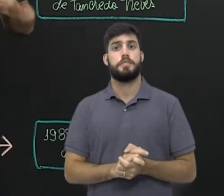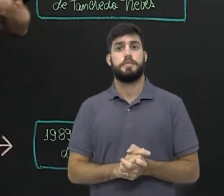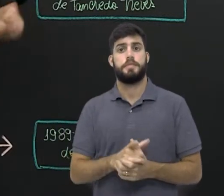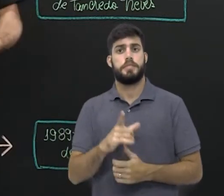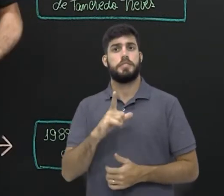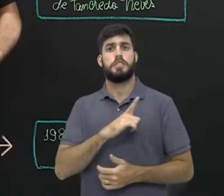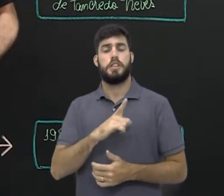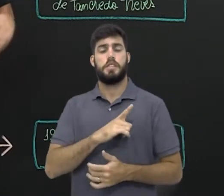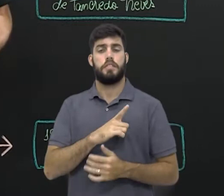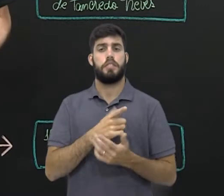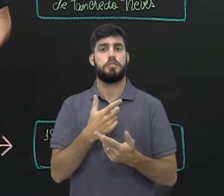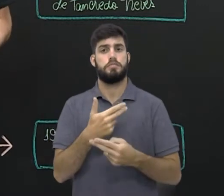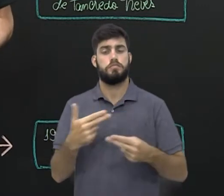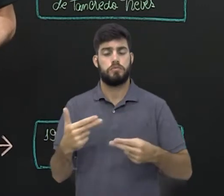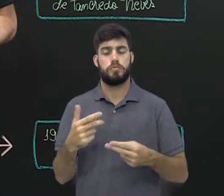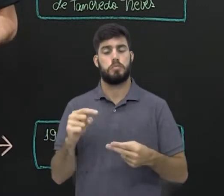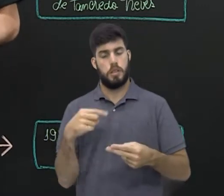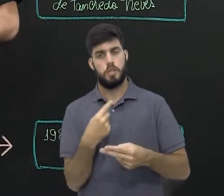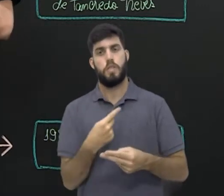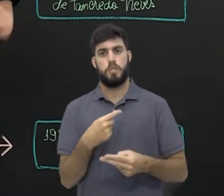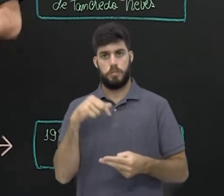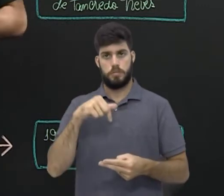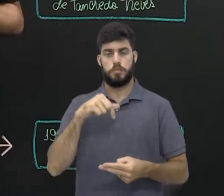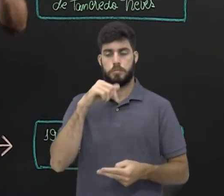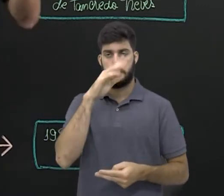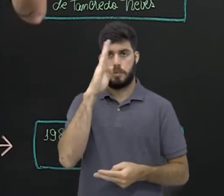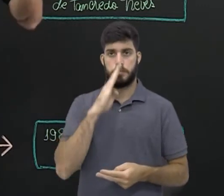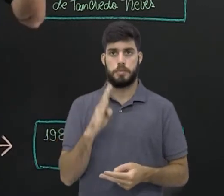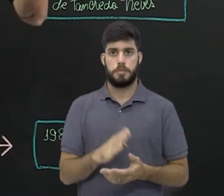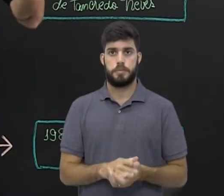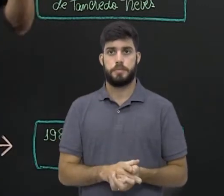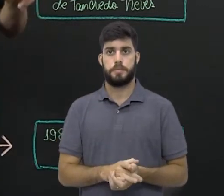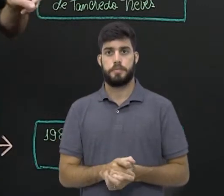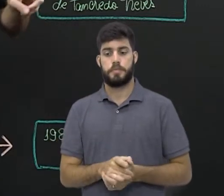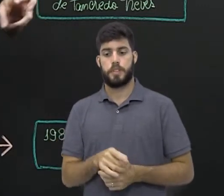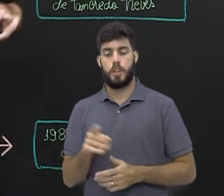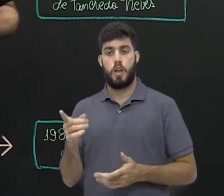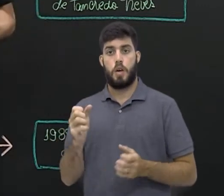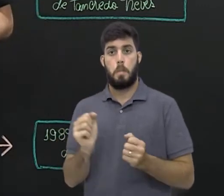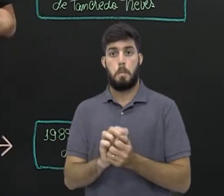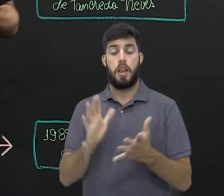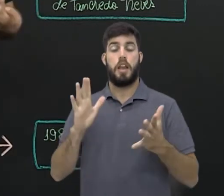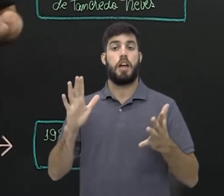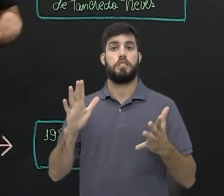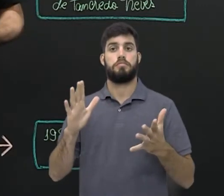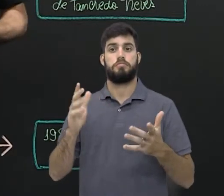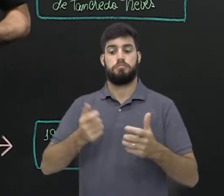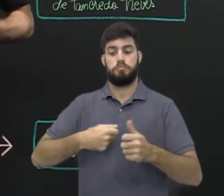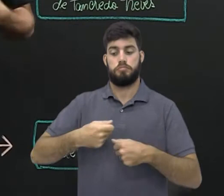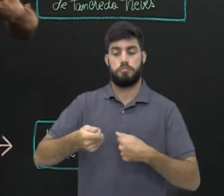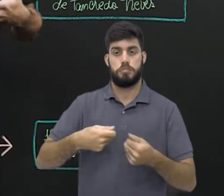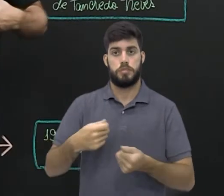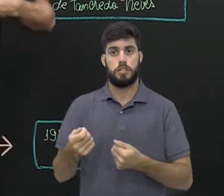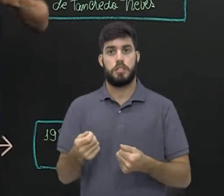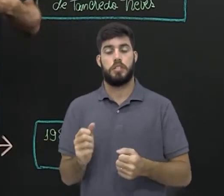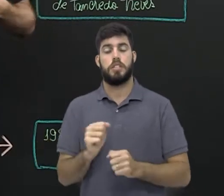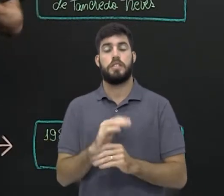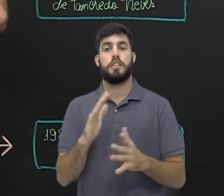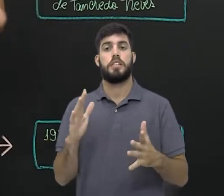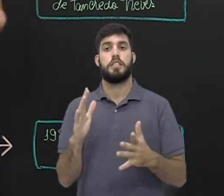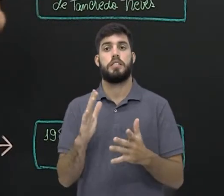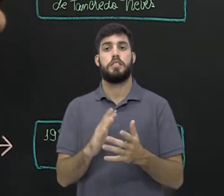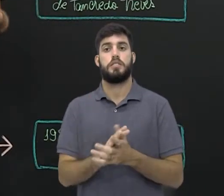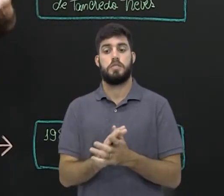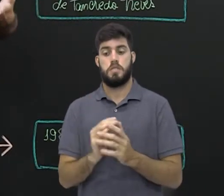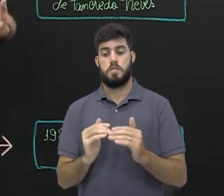teve desdobramentos aqui para a gente. O Brasil não estava mais no chamado milagre econômico. Já estava claro que o crescimento brasileiro que